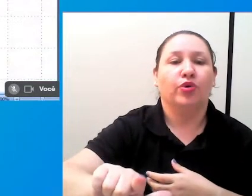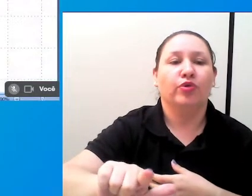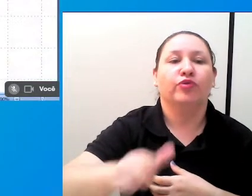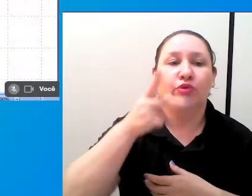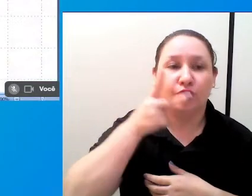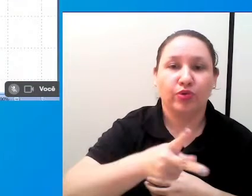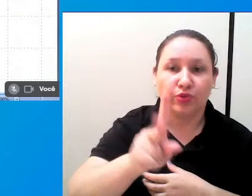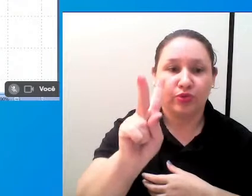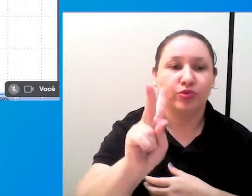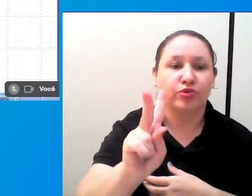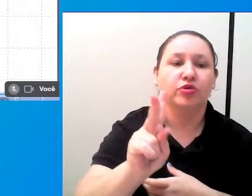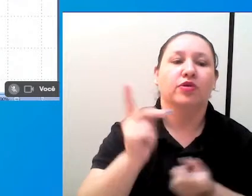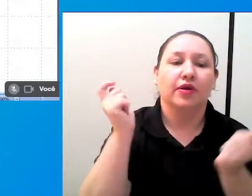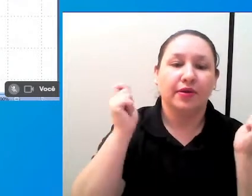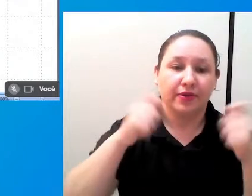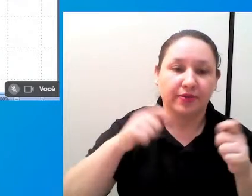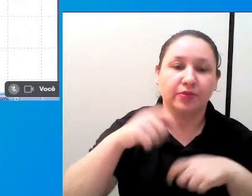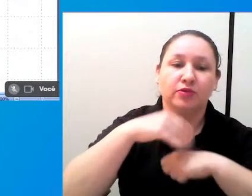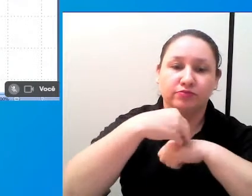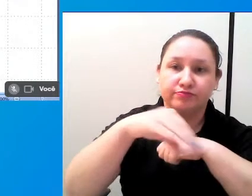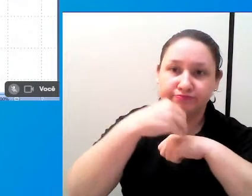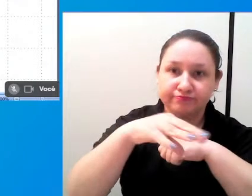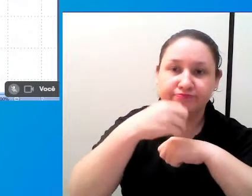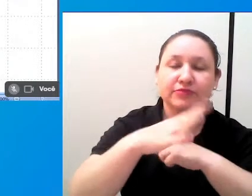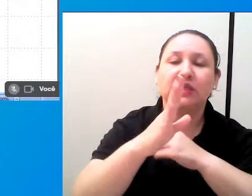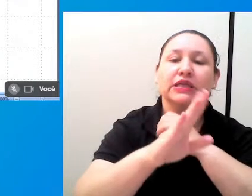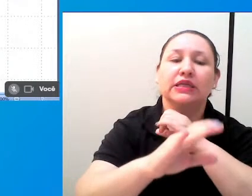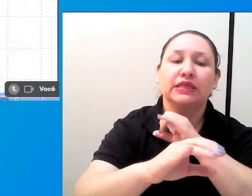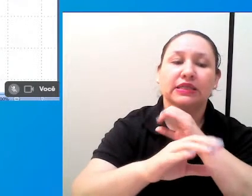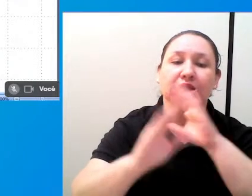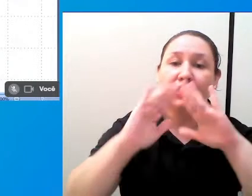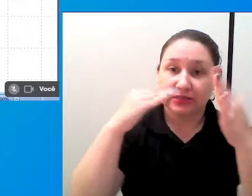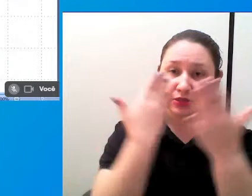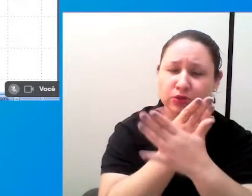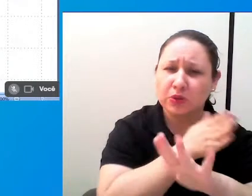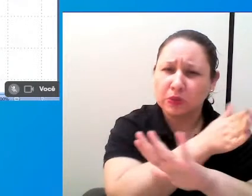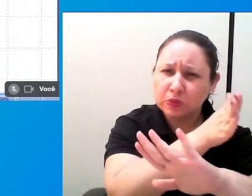um público maior e mais escolas e mais alunos.